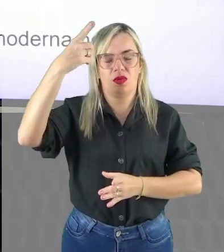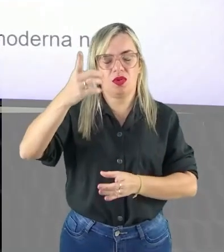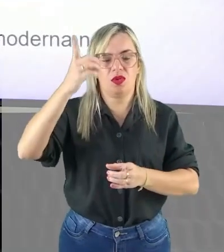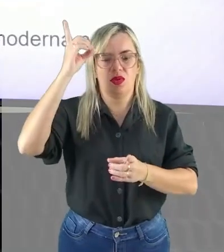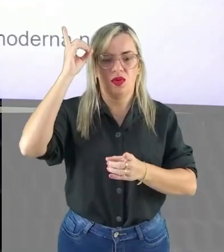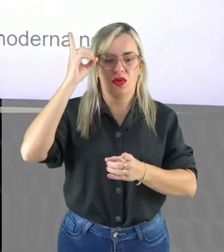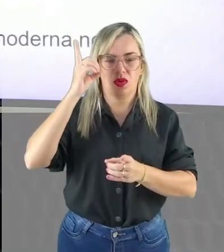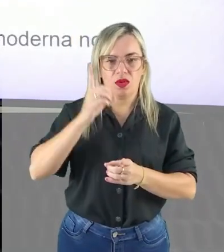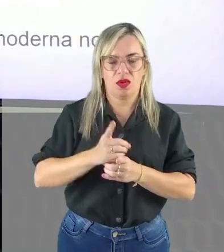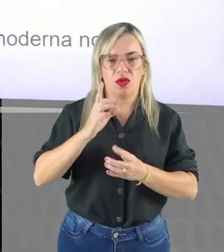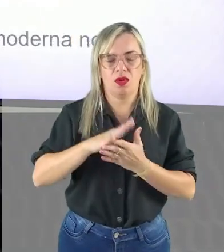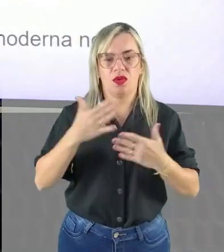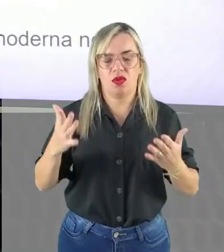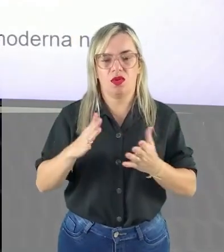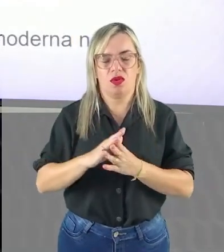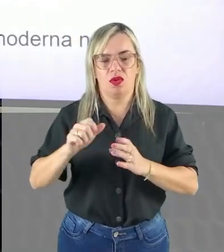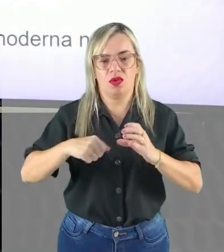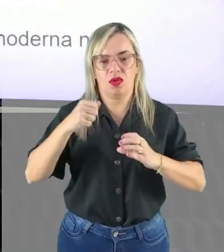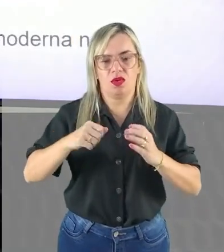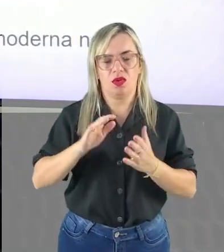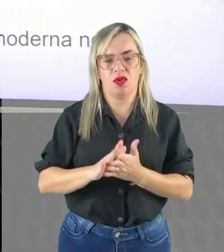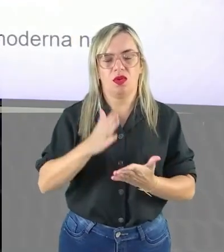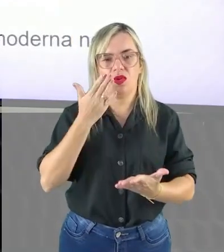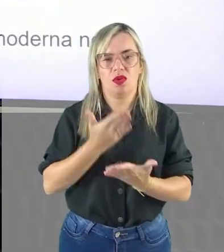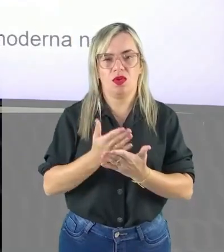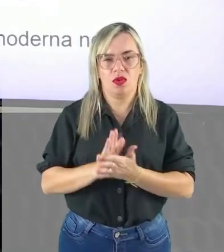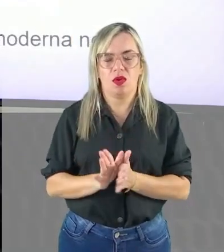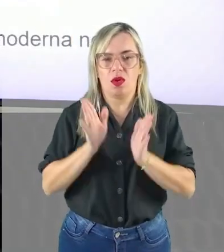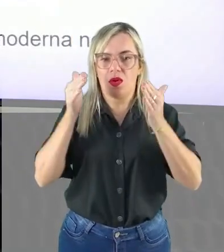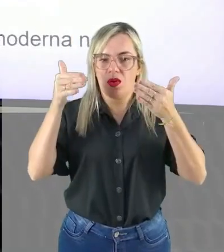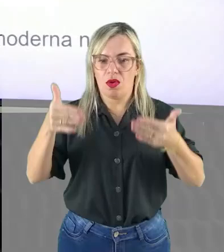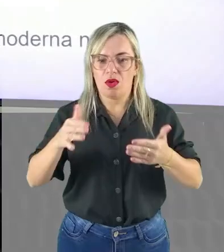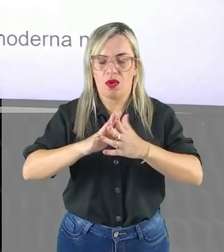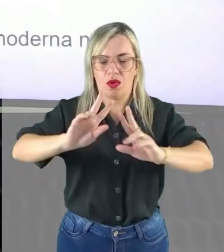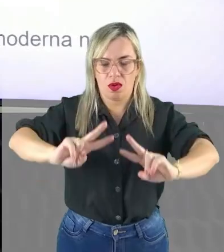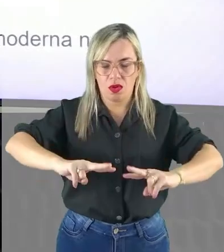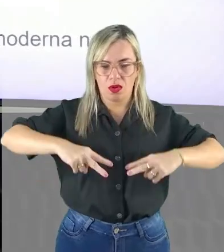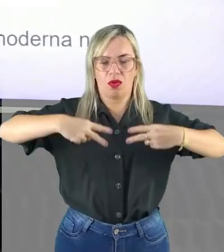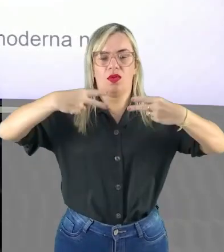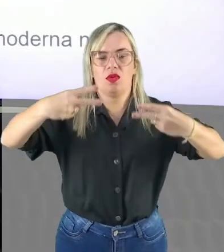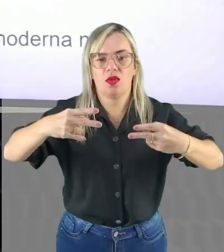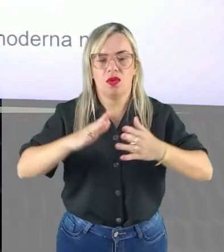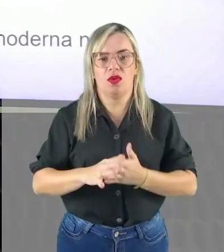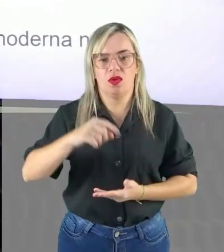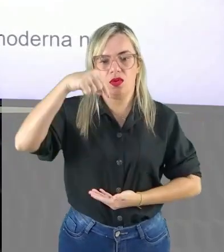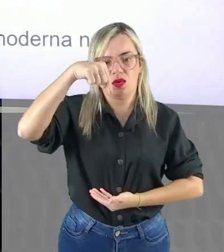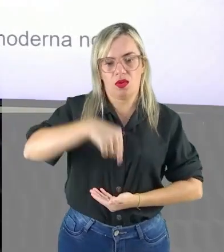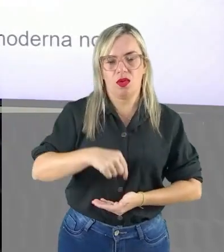próxima aula. E o material, ó, fica de olho, tá? Tá aí no link, tá aí embaixo